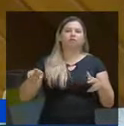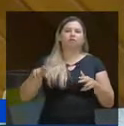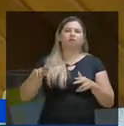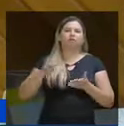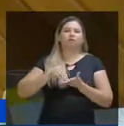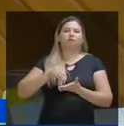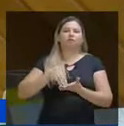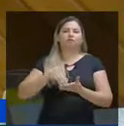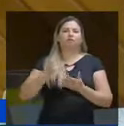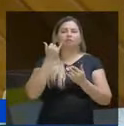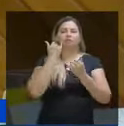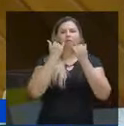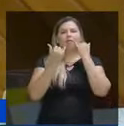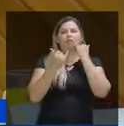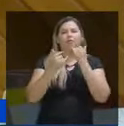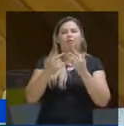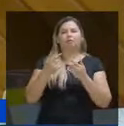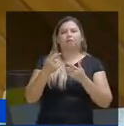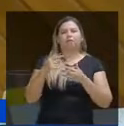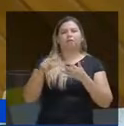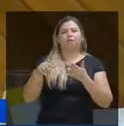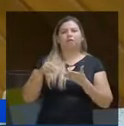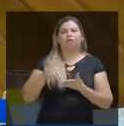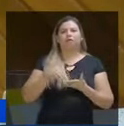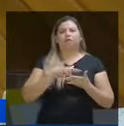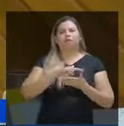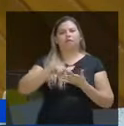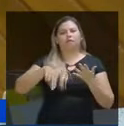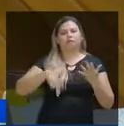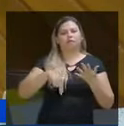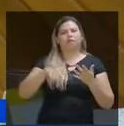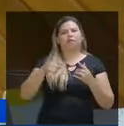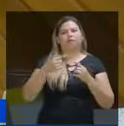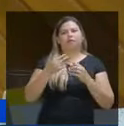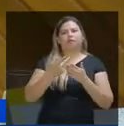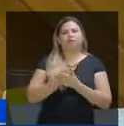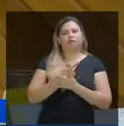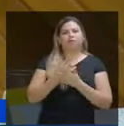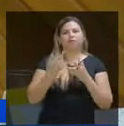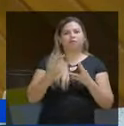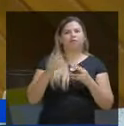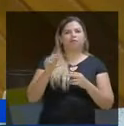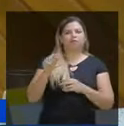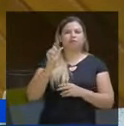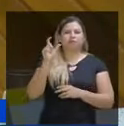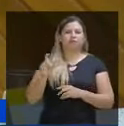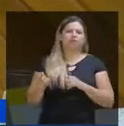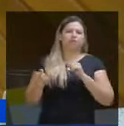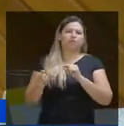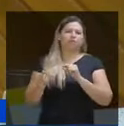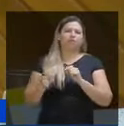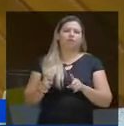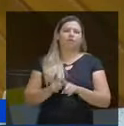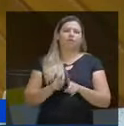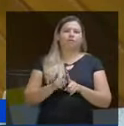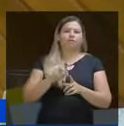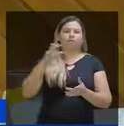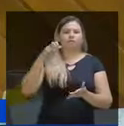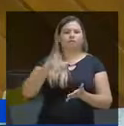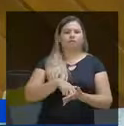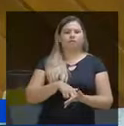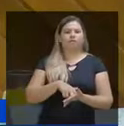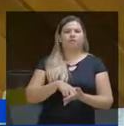para obtenção de quitação eleitoral, como no caso da recorrente. De igual modo, a imposição de sanção obrigacional